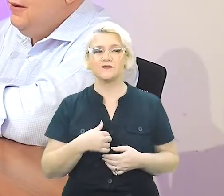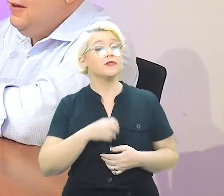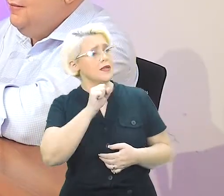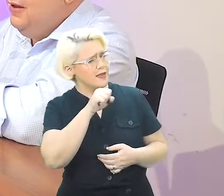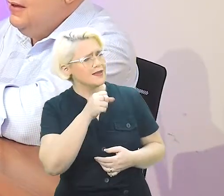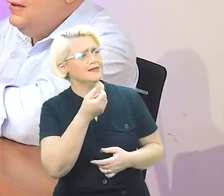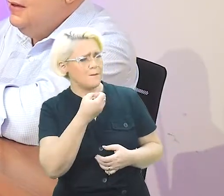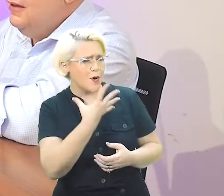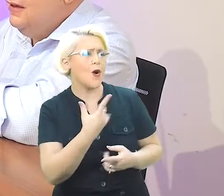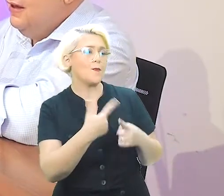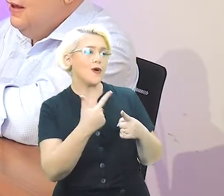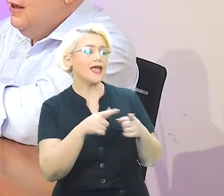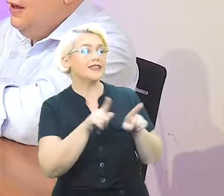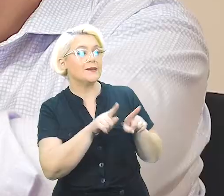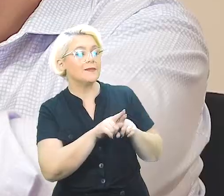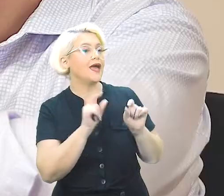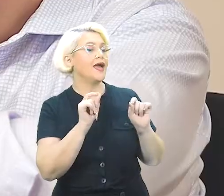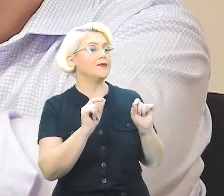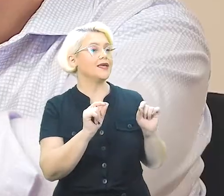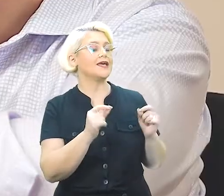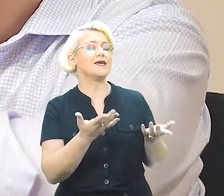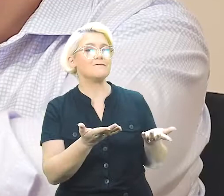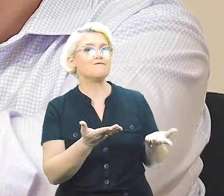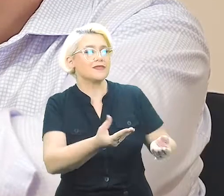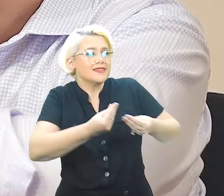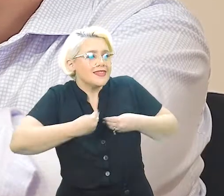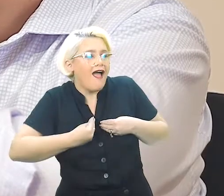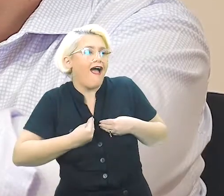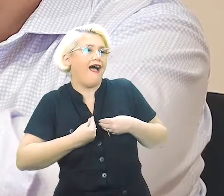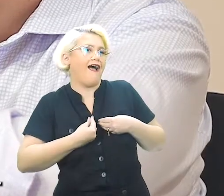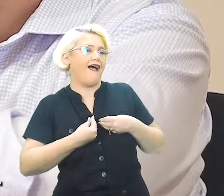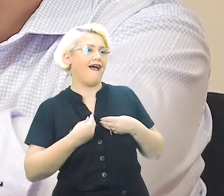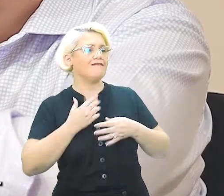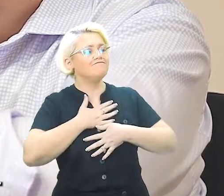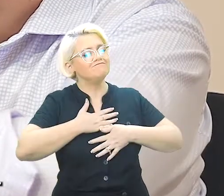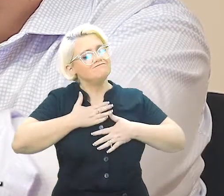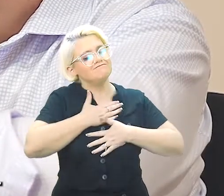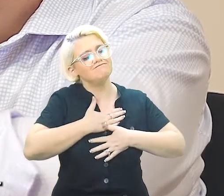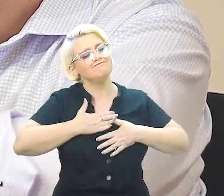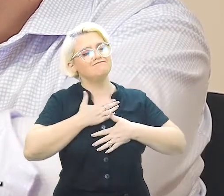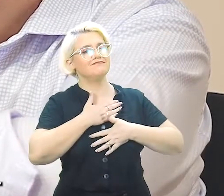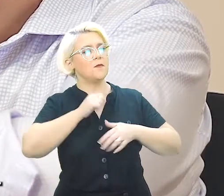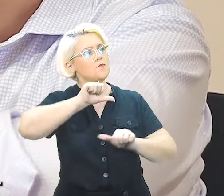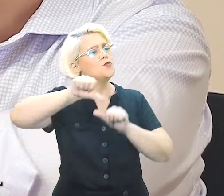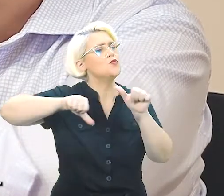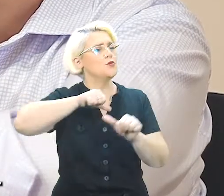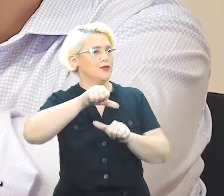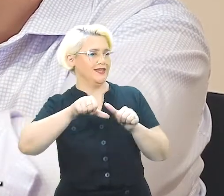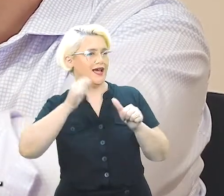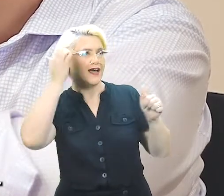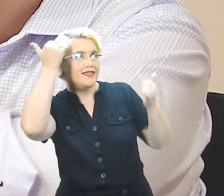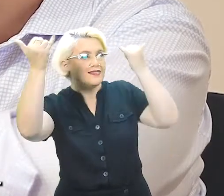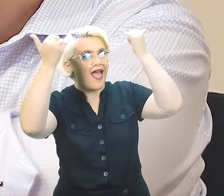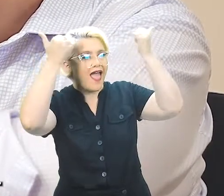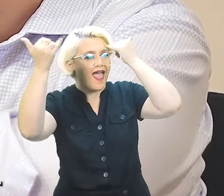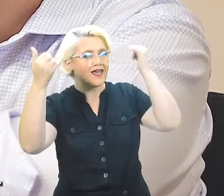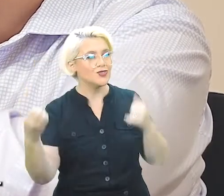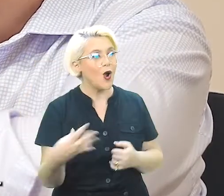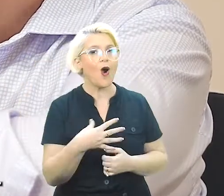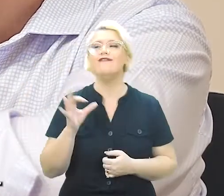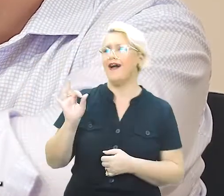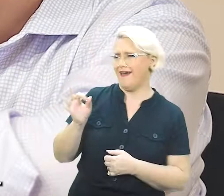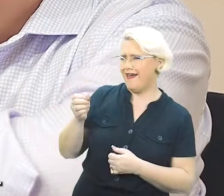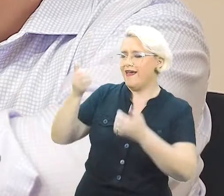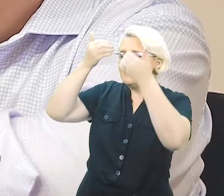né? Que é para também, assim, dar uma mudada nas ideias,